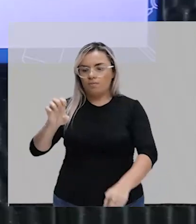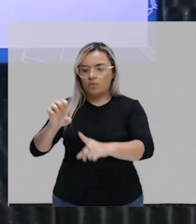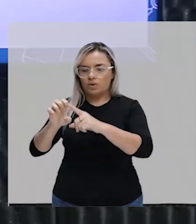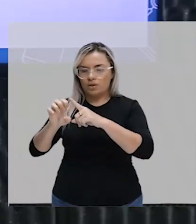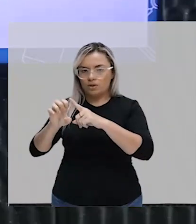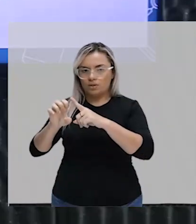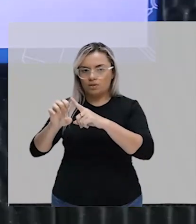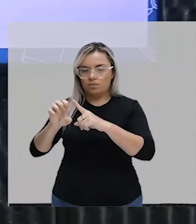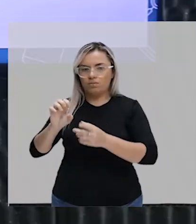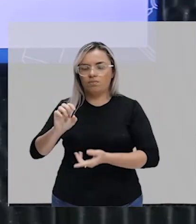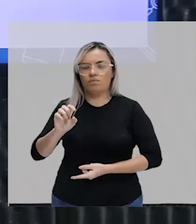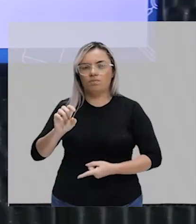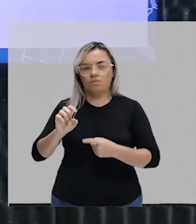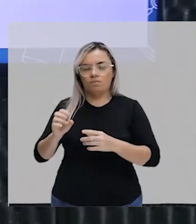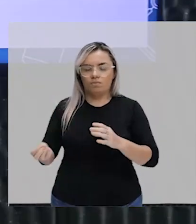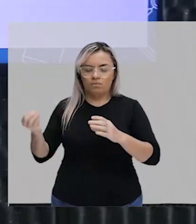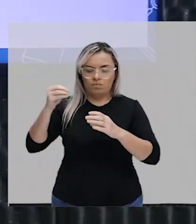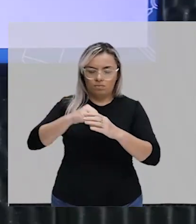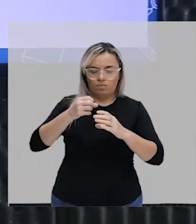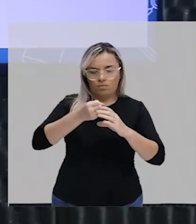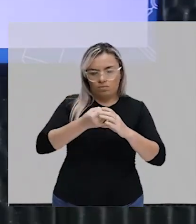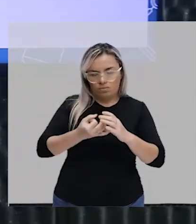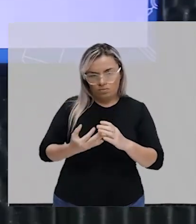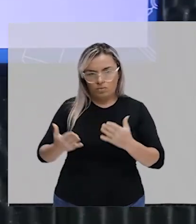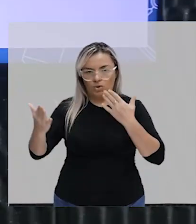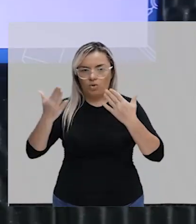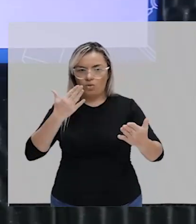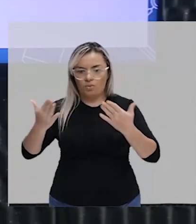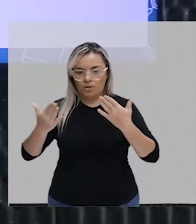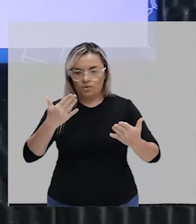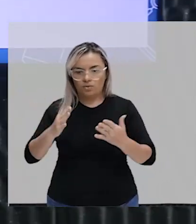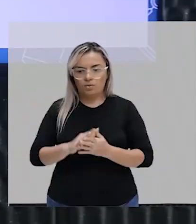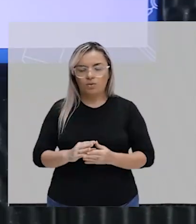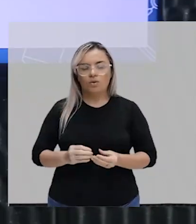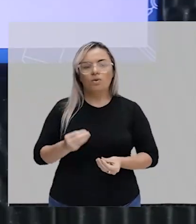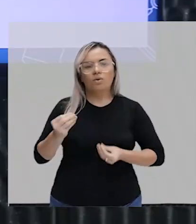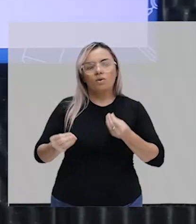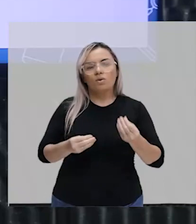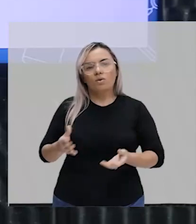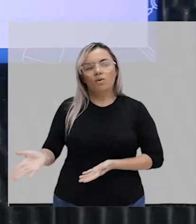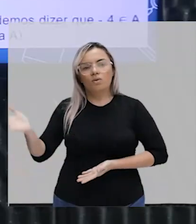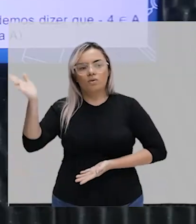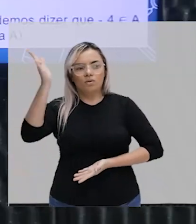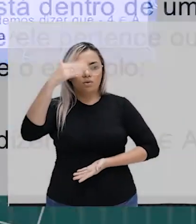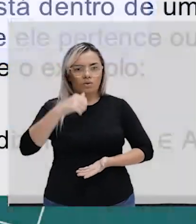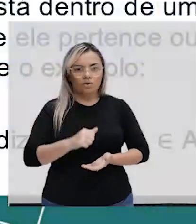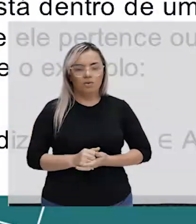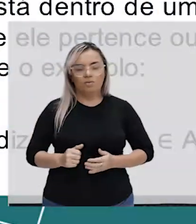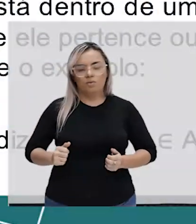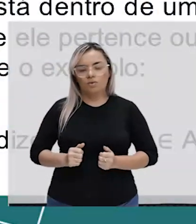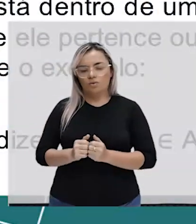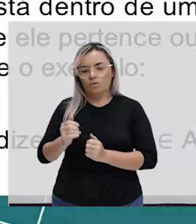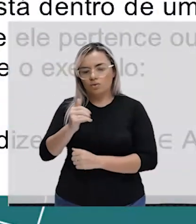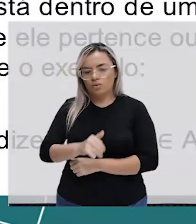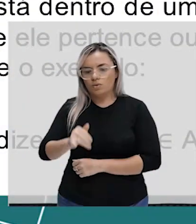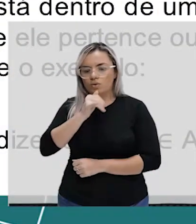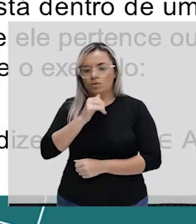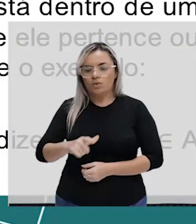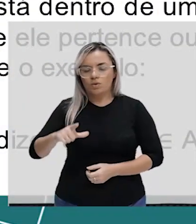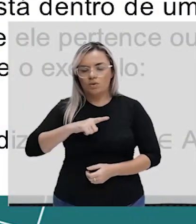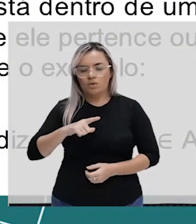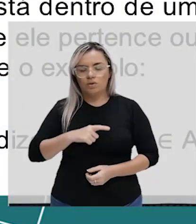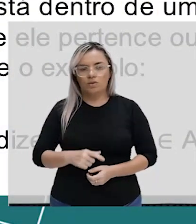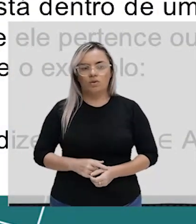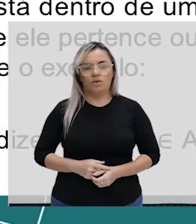não pertence a esse conjunto que estamos comparando, tá? Olha comigo aqui, acompanha comigo esse exemplo. Eu tenho o